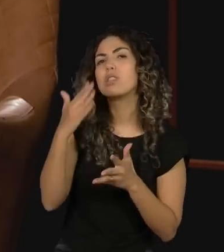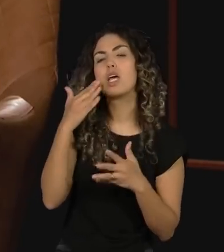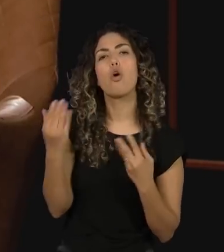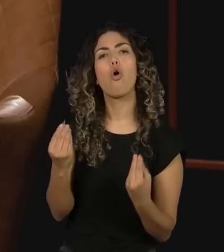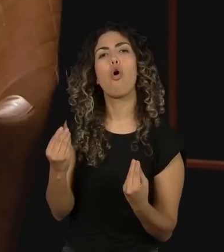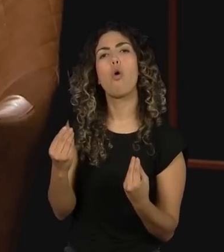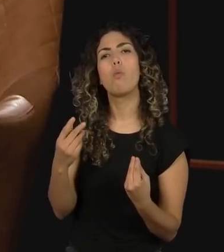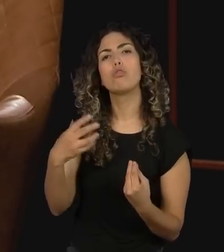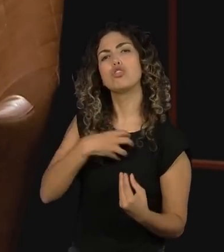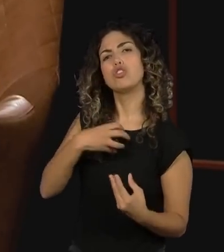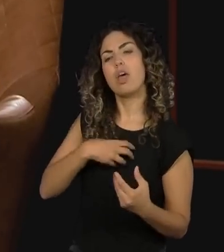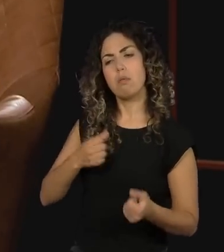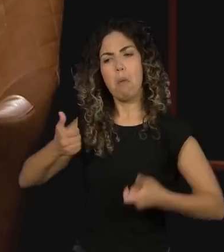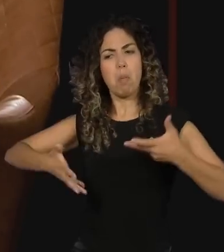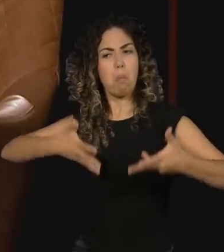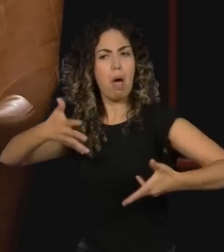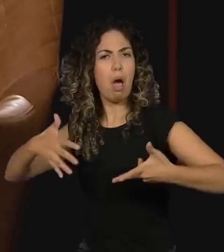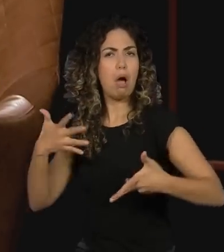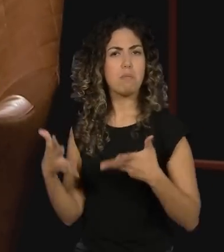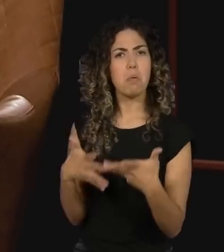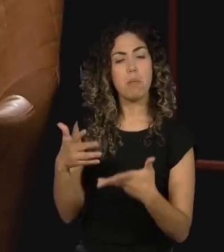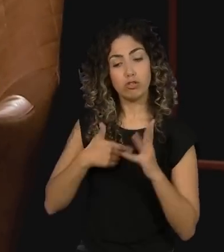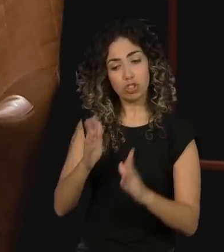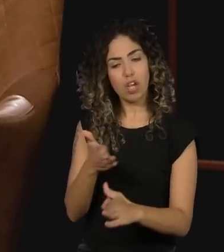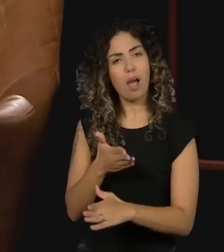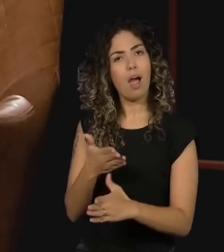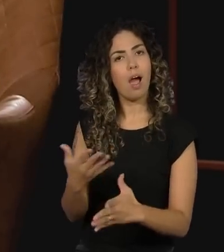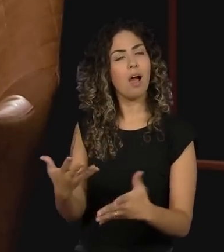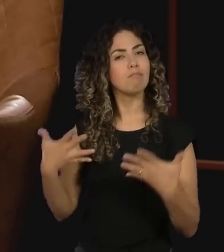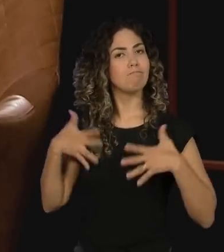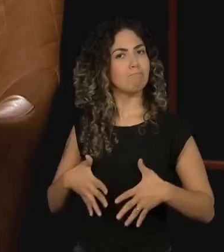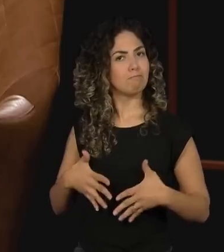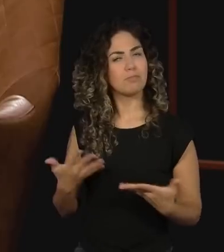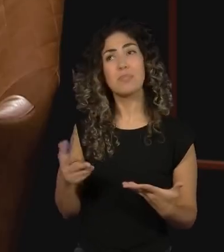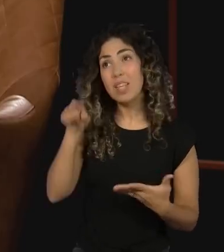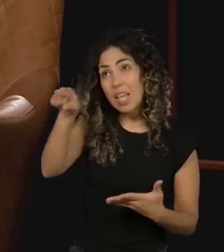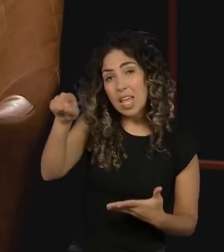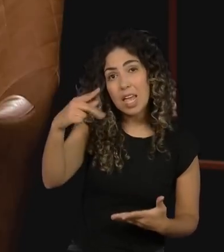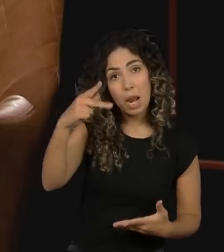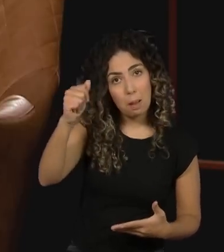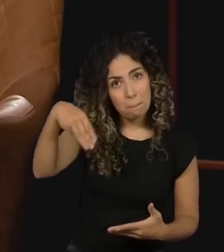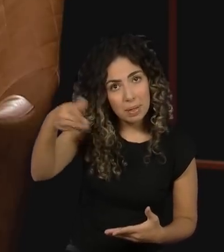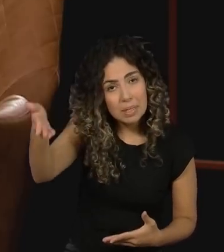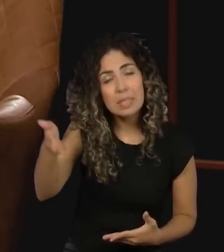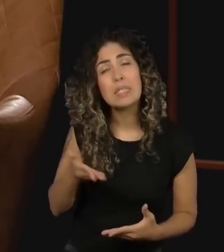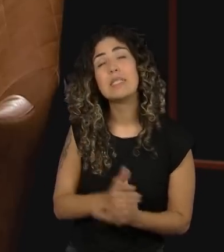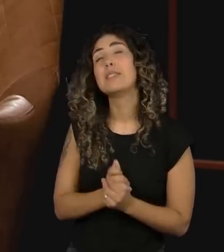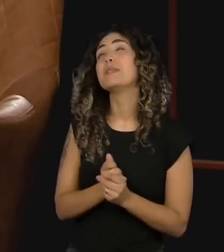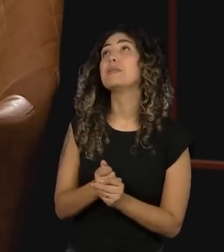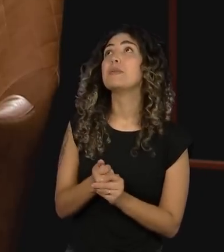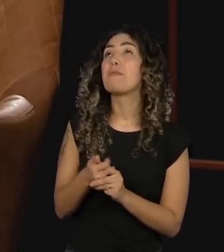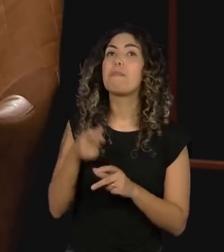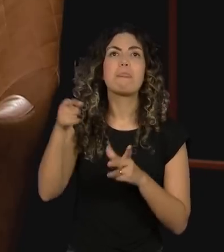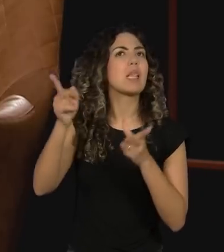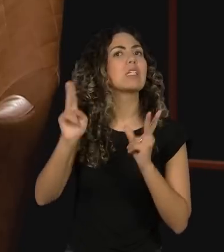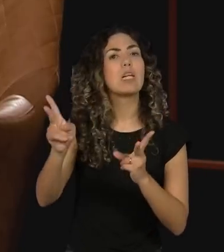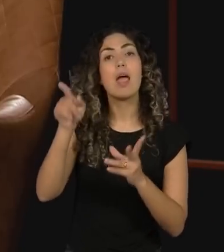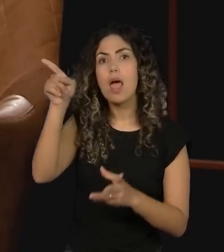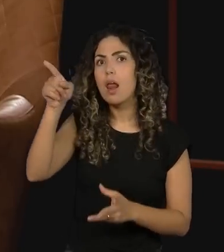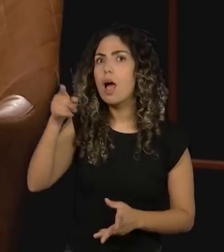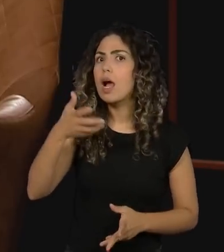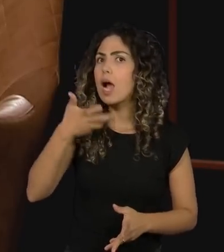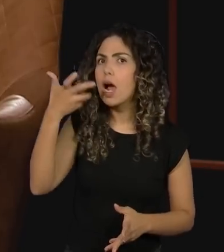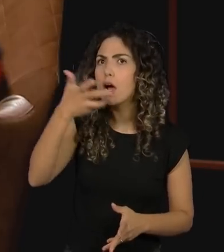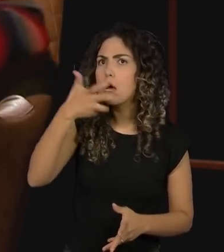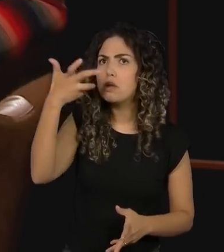da personagem, né? A Pan, ela tem essa escuta, ela canta